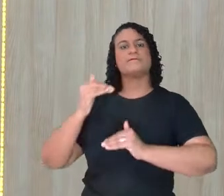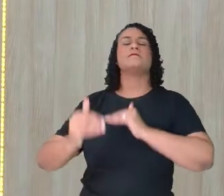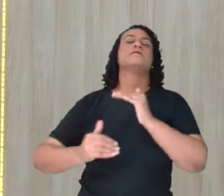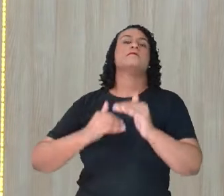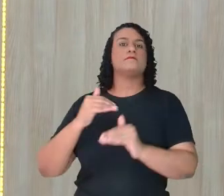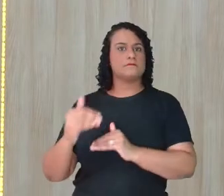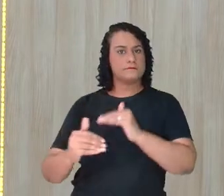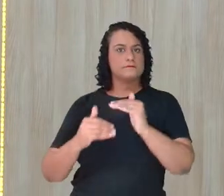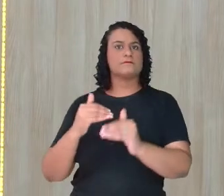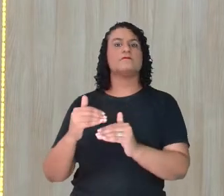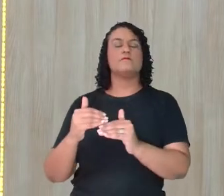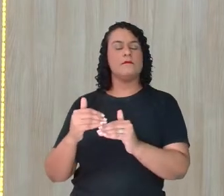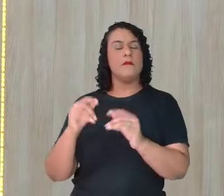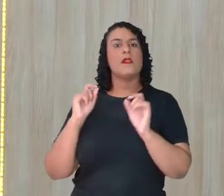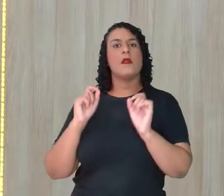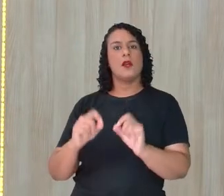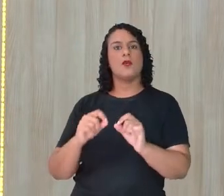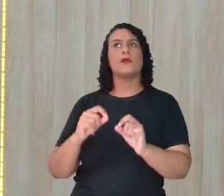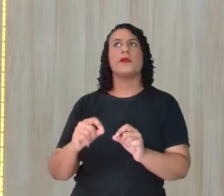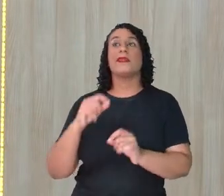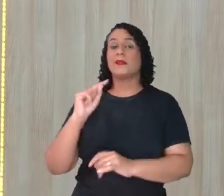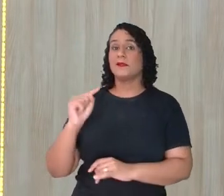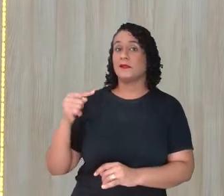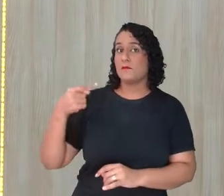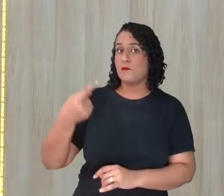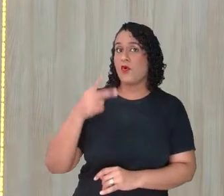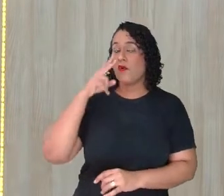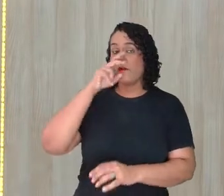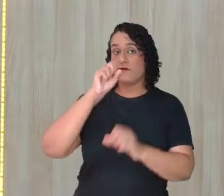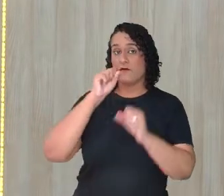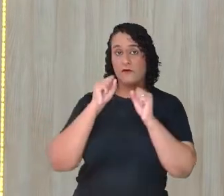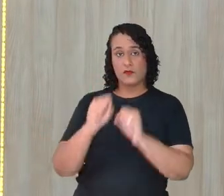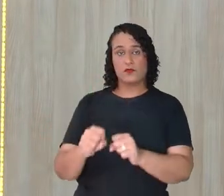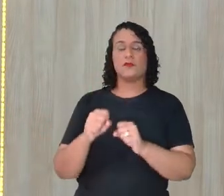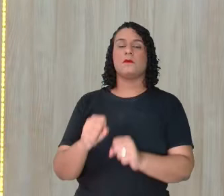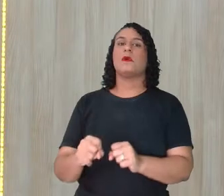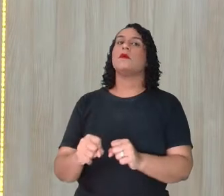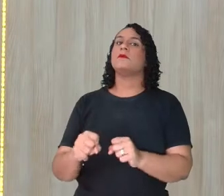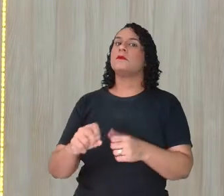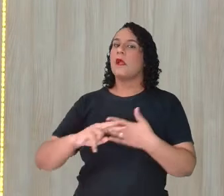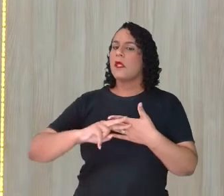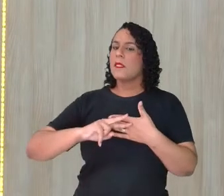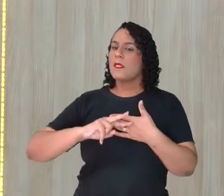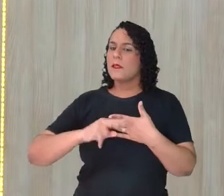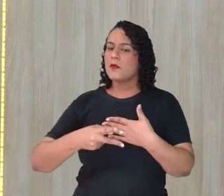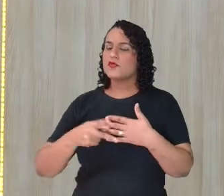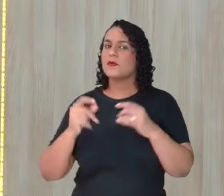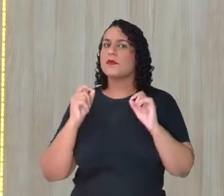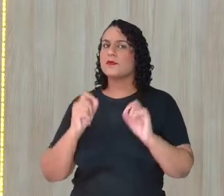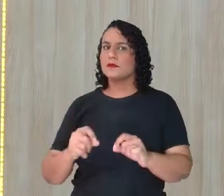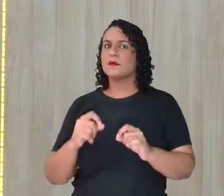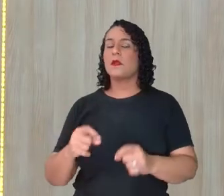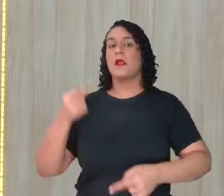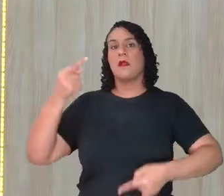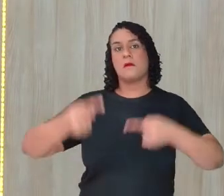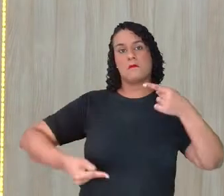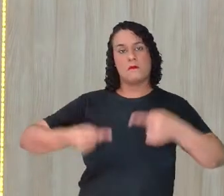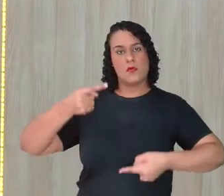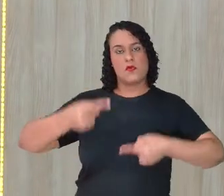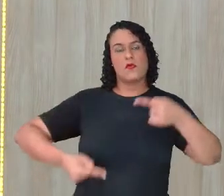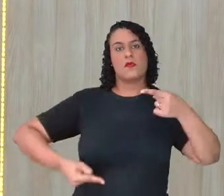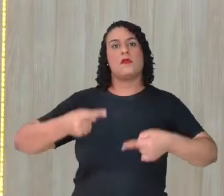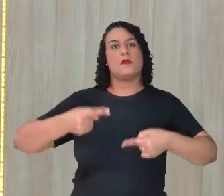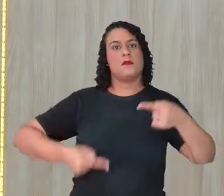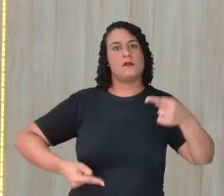monarquias nacionais e seu posterior fortalecimento, gerando mais na frente uma política, né, que a gente